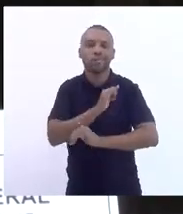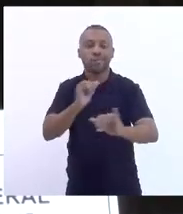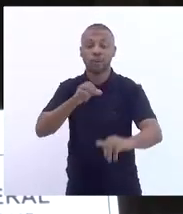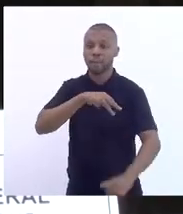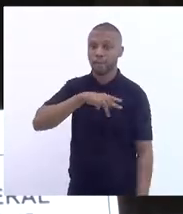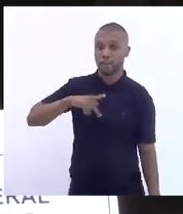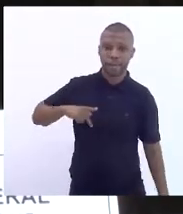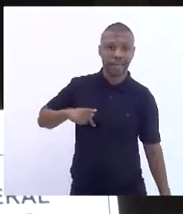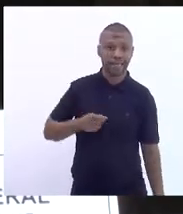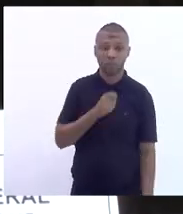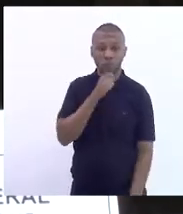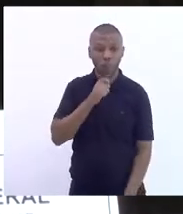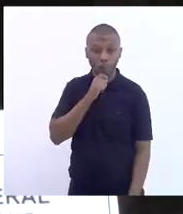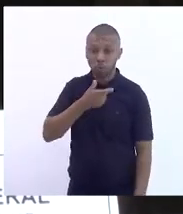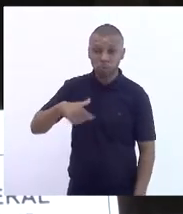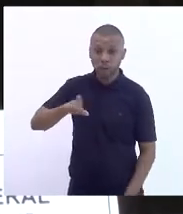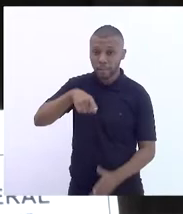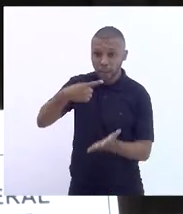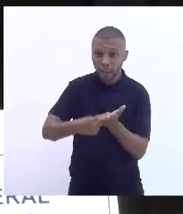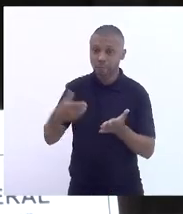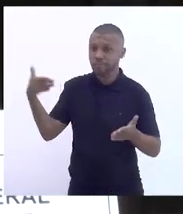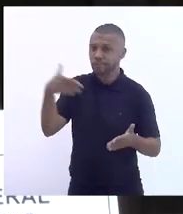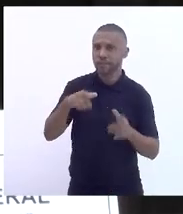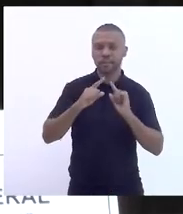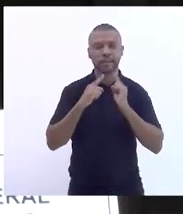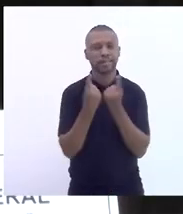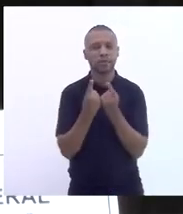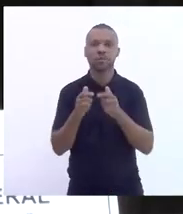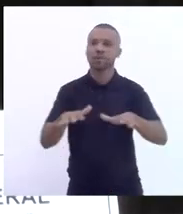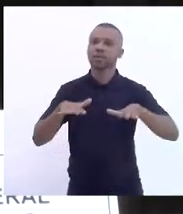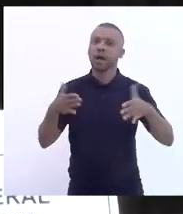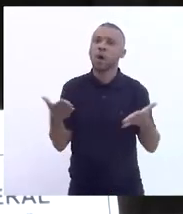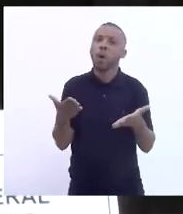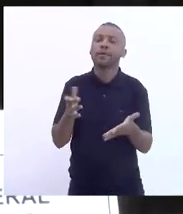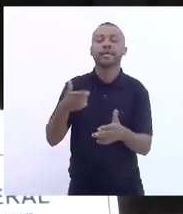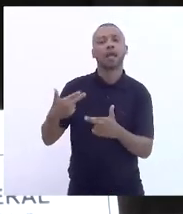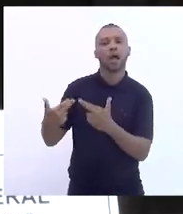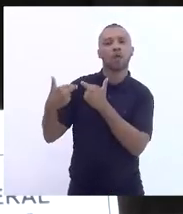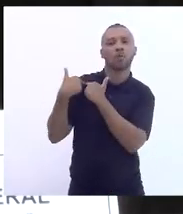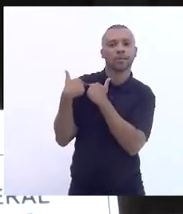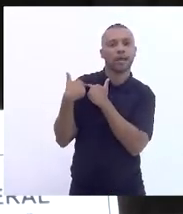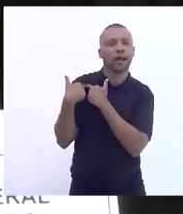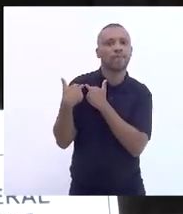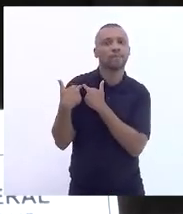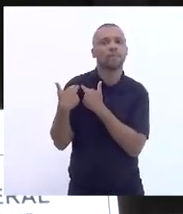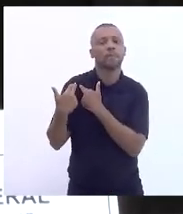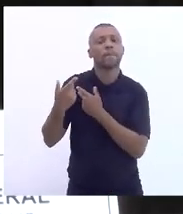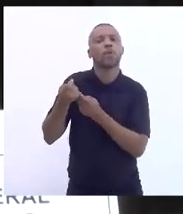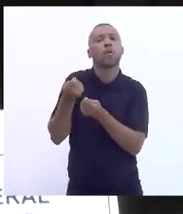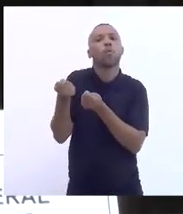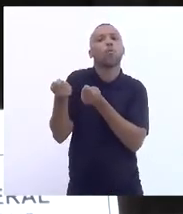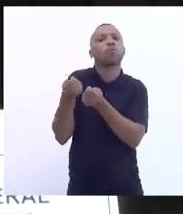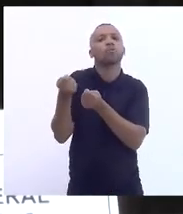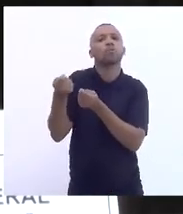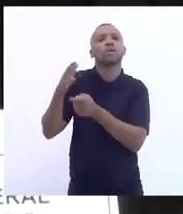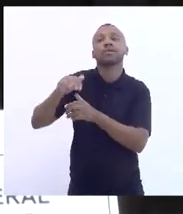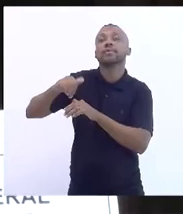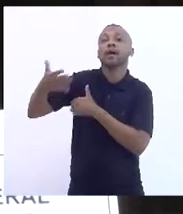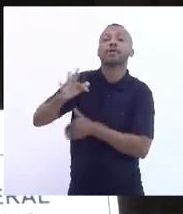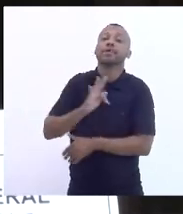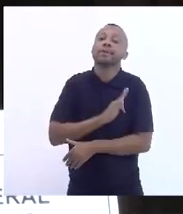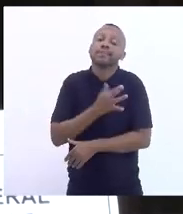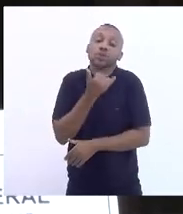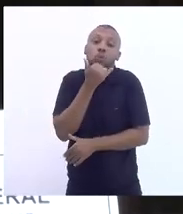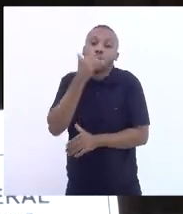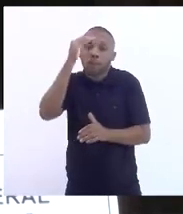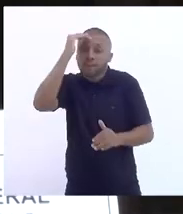Ministério Público que não está nessa Audiência hoje que é responsável pelo controle externo das polícias com